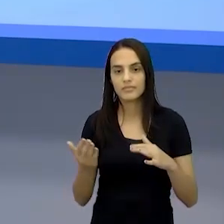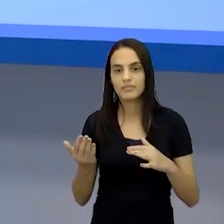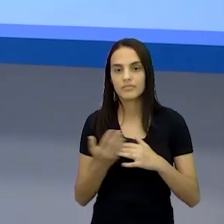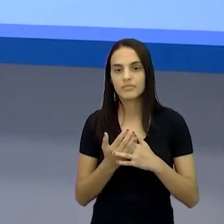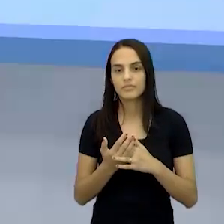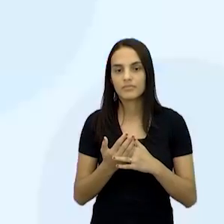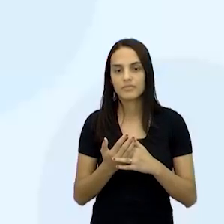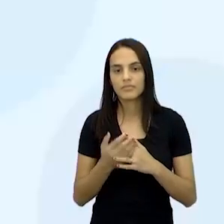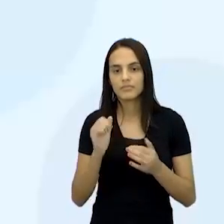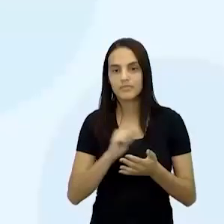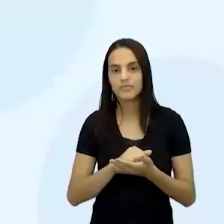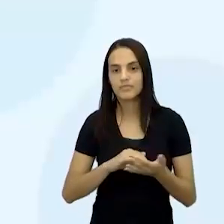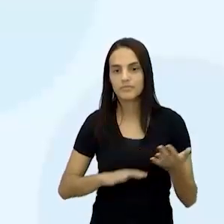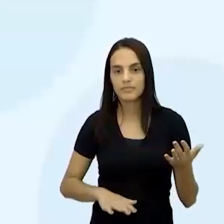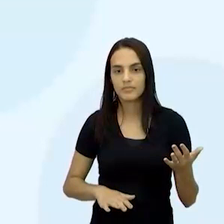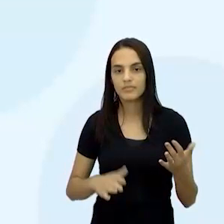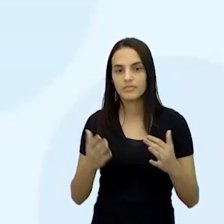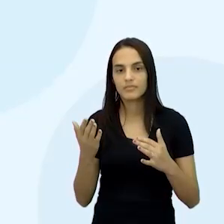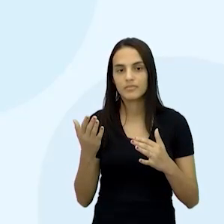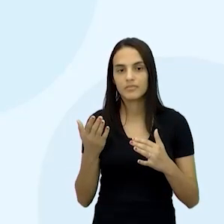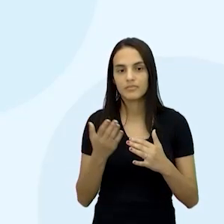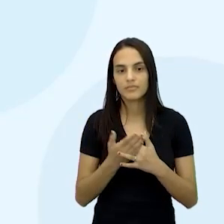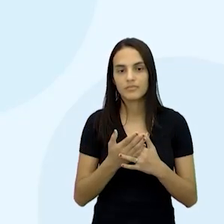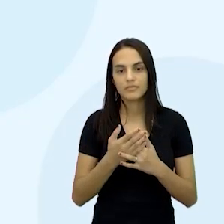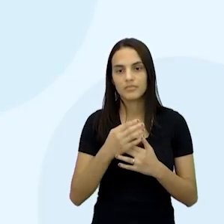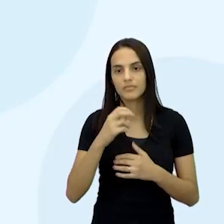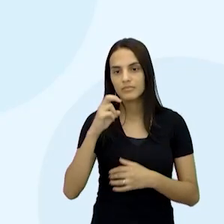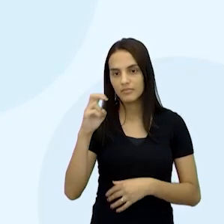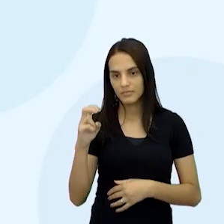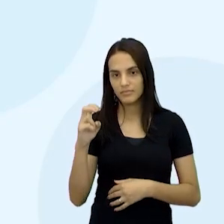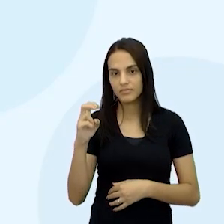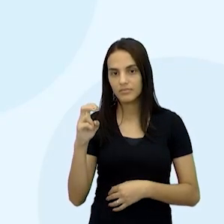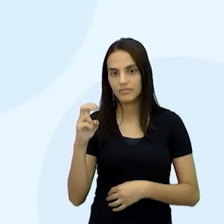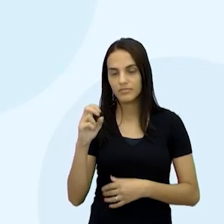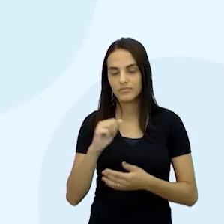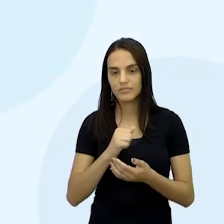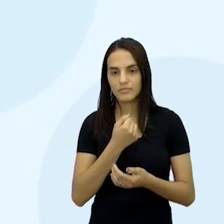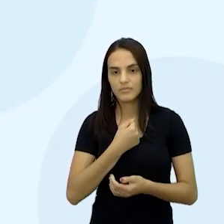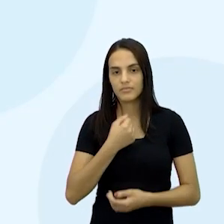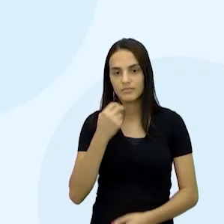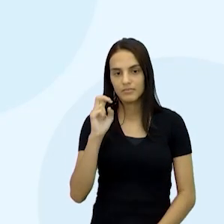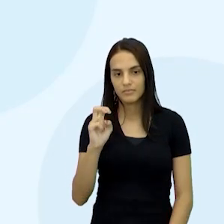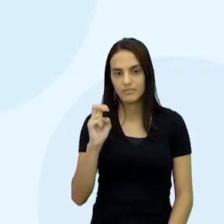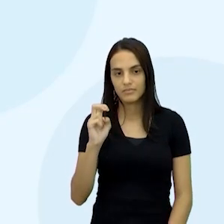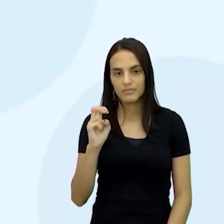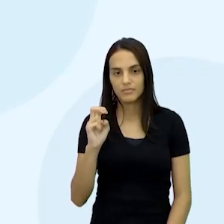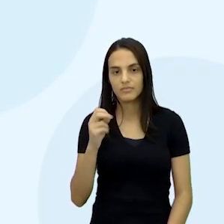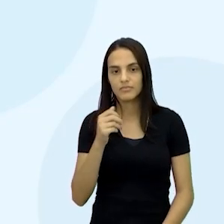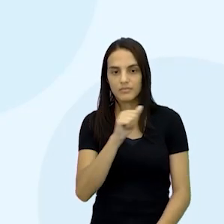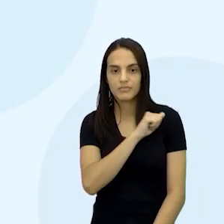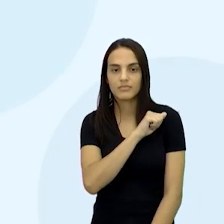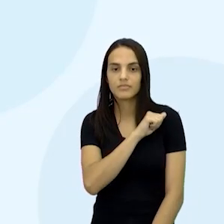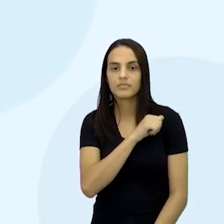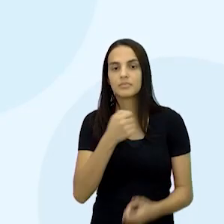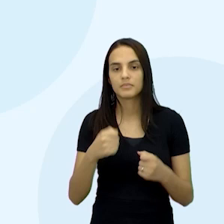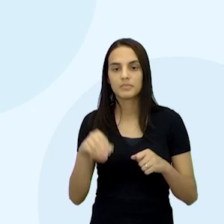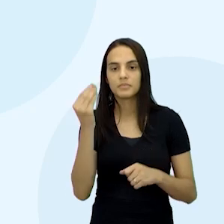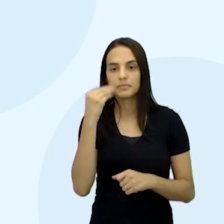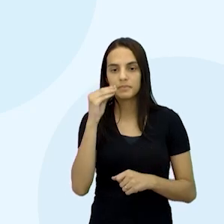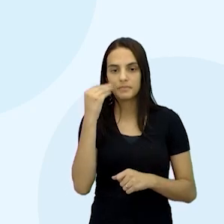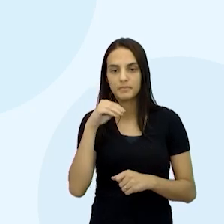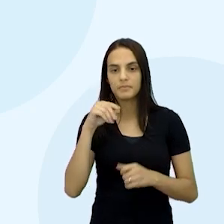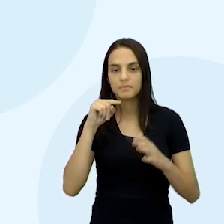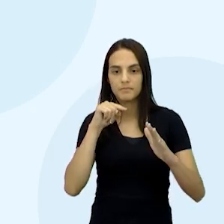integradas aí, né, com a atividade integrada número 5, está aí na tela para vocês. Os estudantes terão a oportunidade